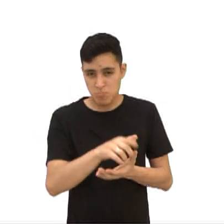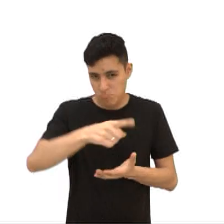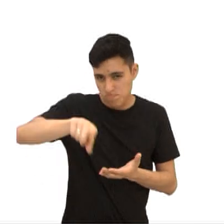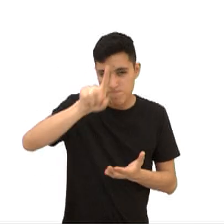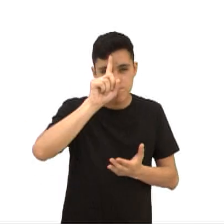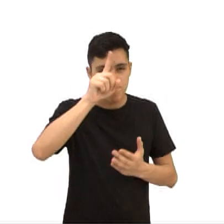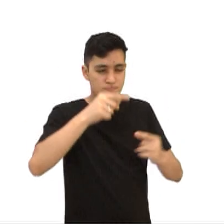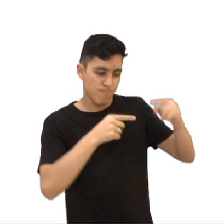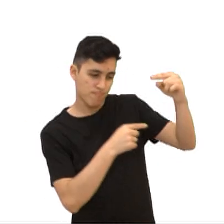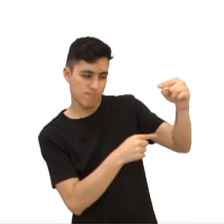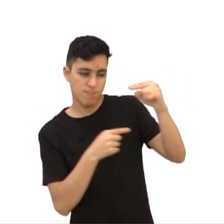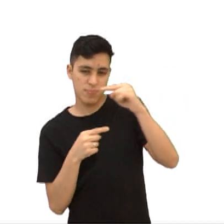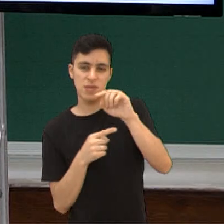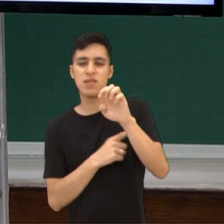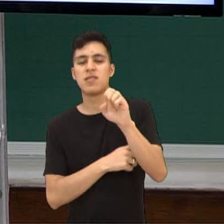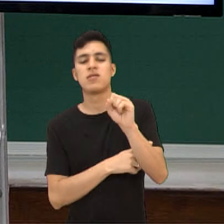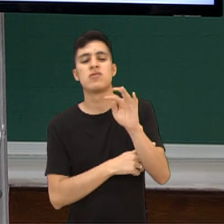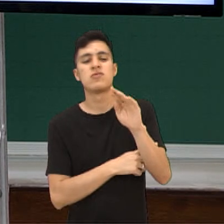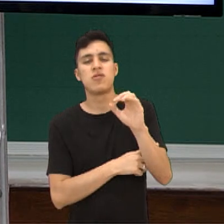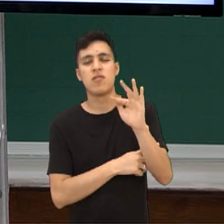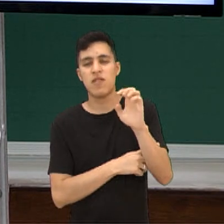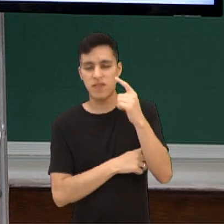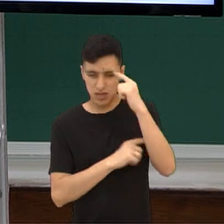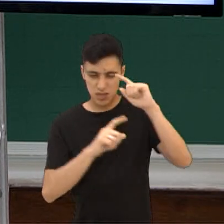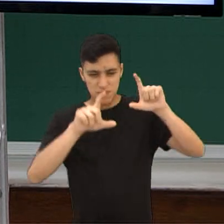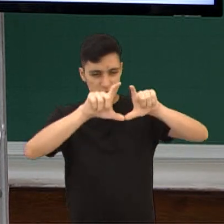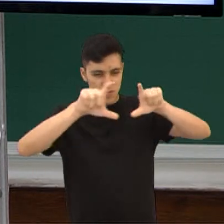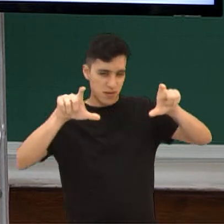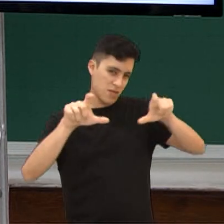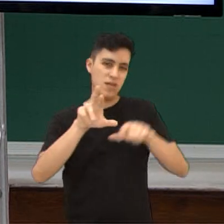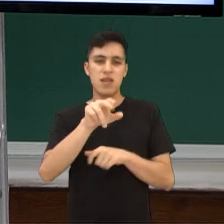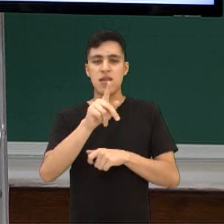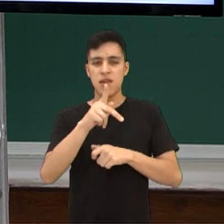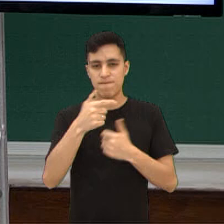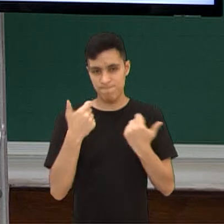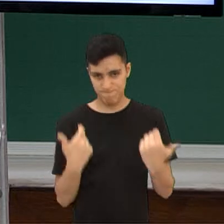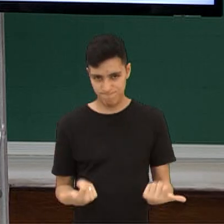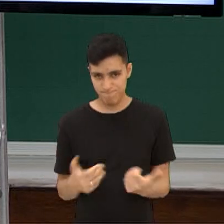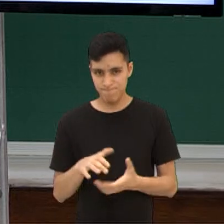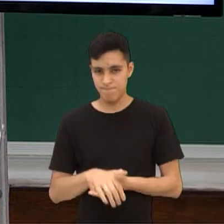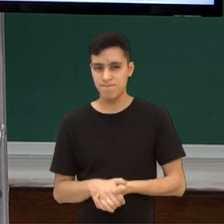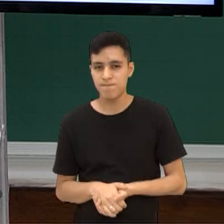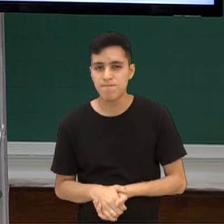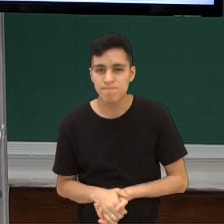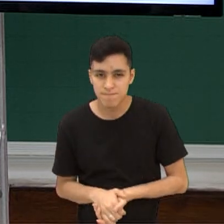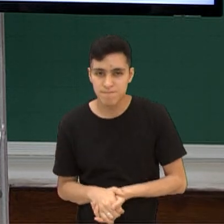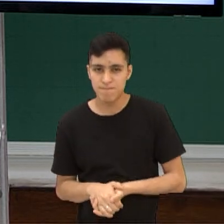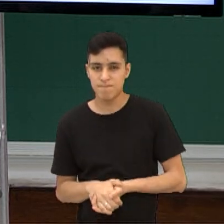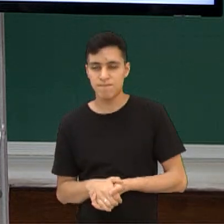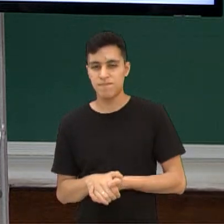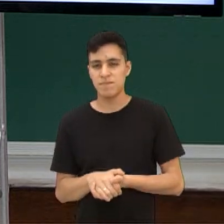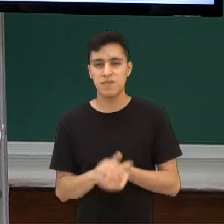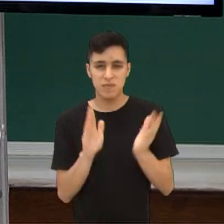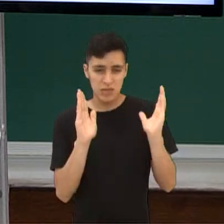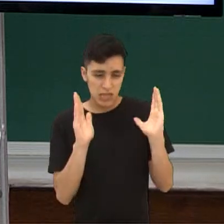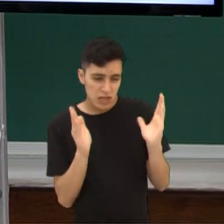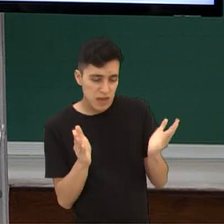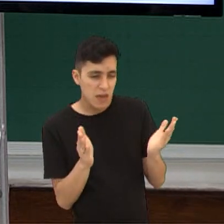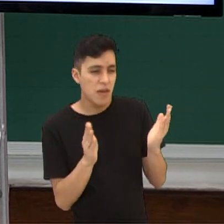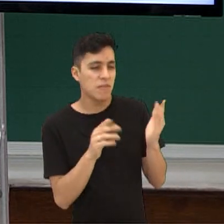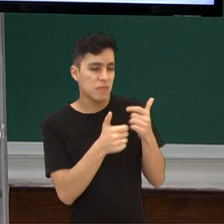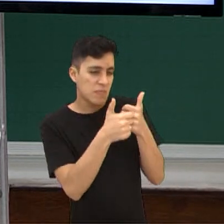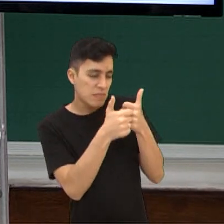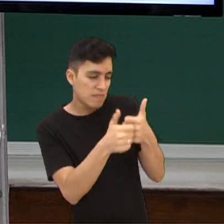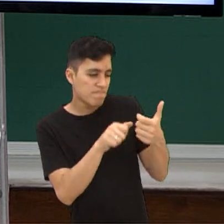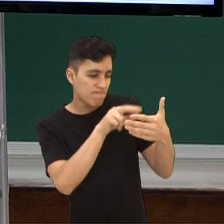que é uma estrofe? Estrofe é um pedaço de um rap. Você sentiu lá o naipe lá que o meu aluno lá